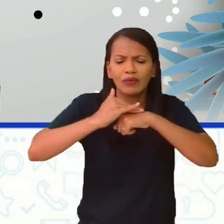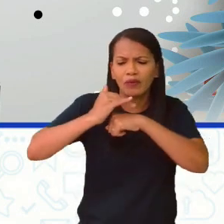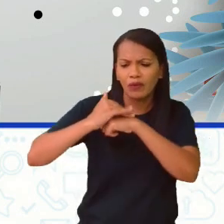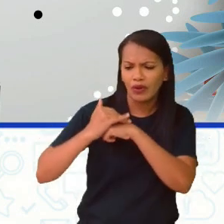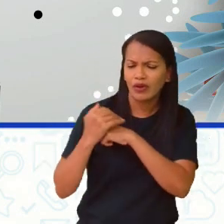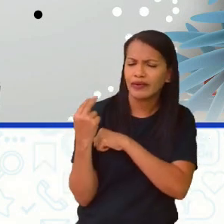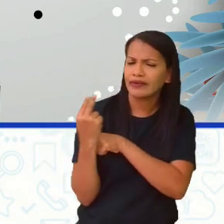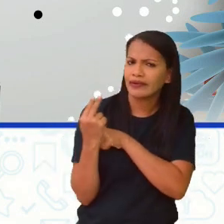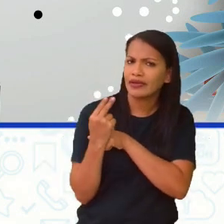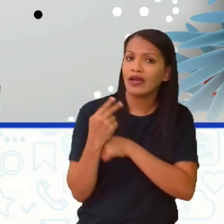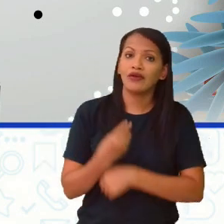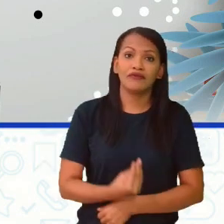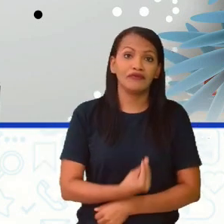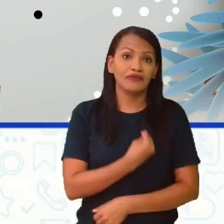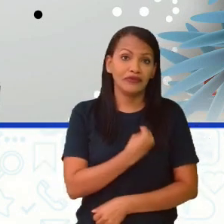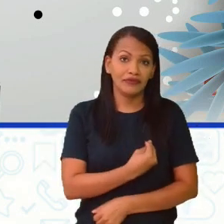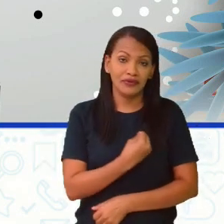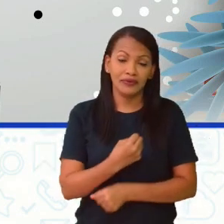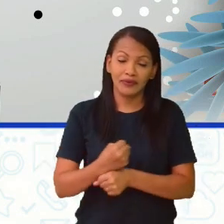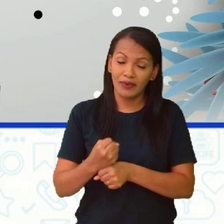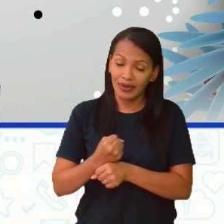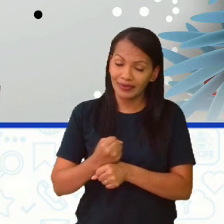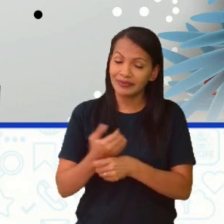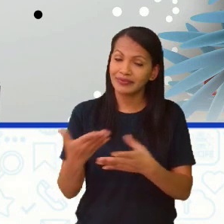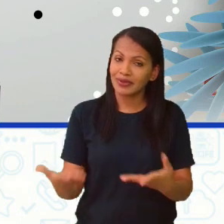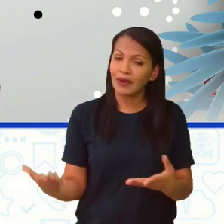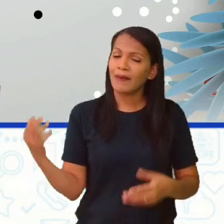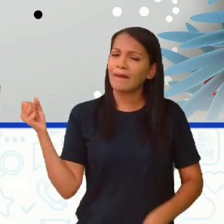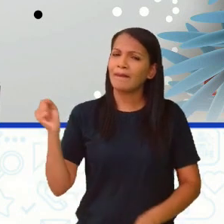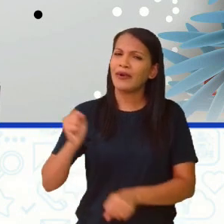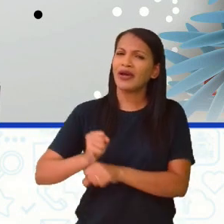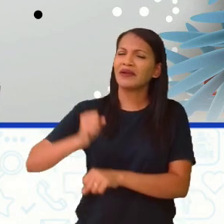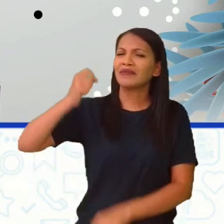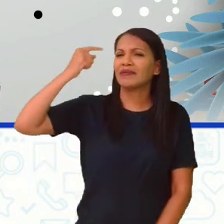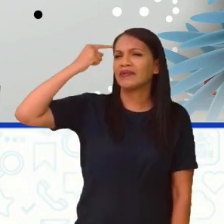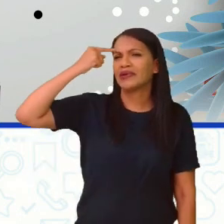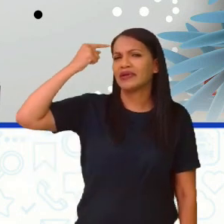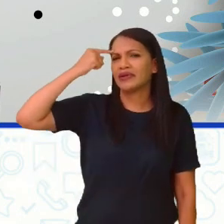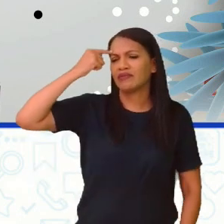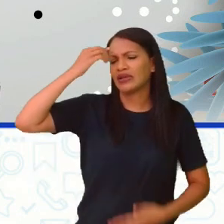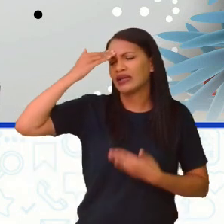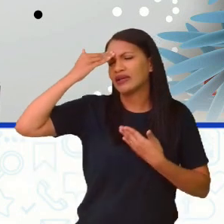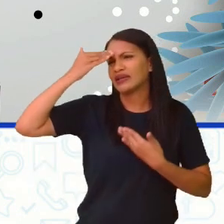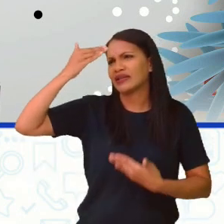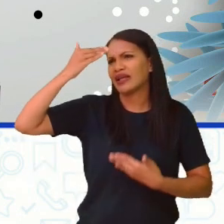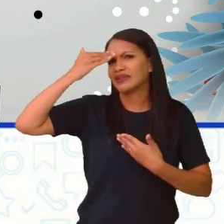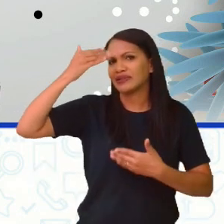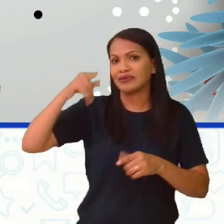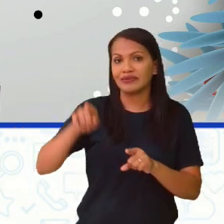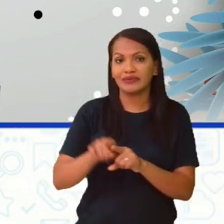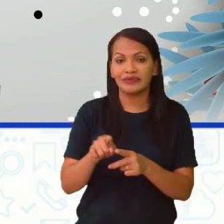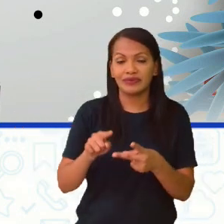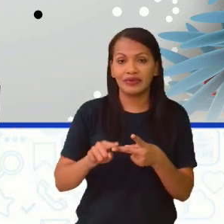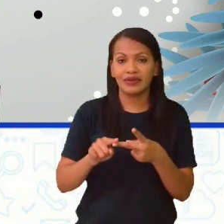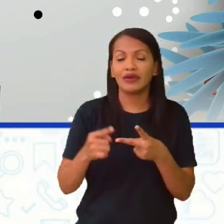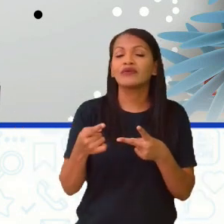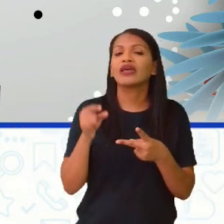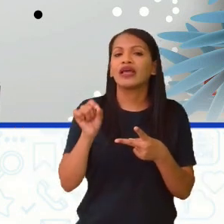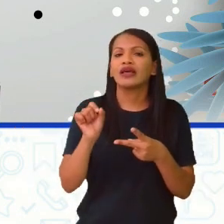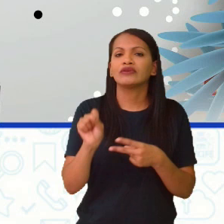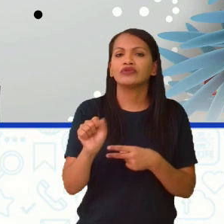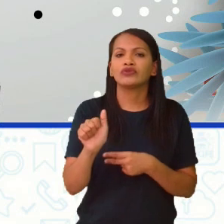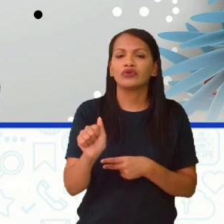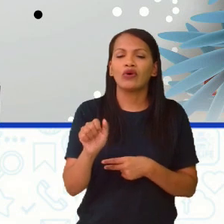ter sobrevivido a esse ano. Então é sempre bom que a gente pare para pensar um pouquinho sobre a gratidão. A segunda delas é a